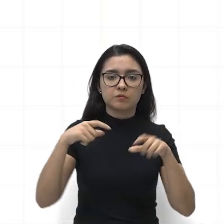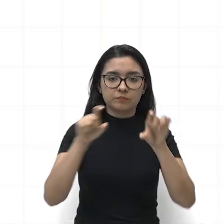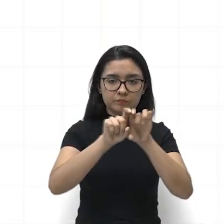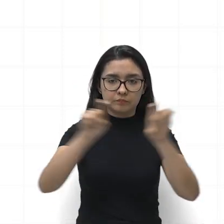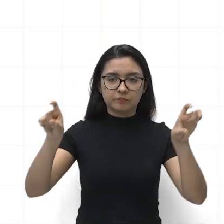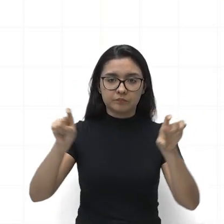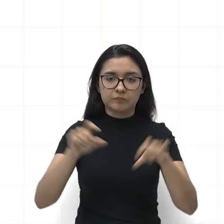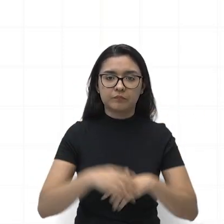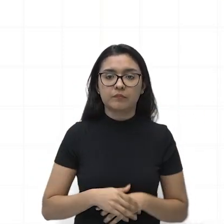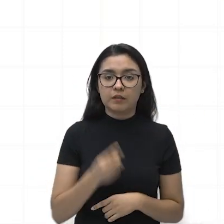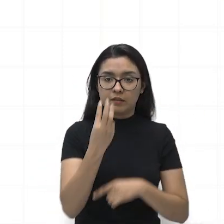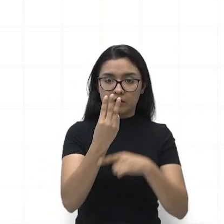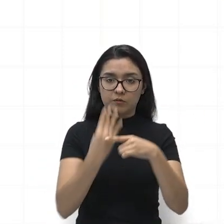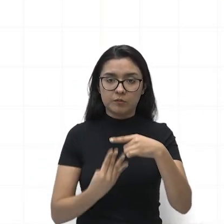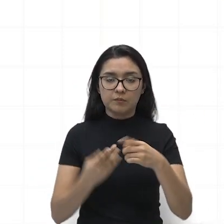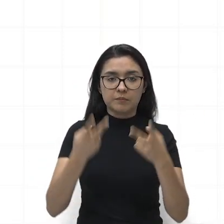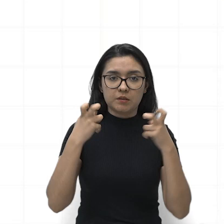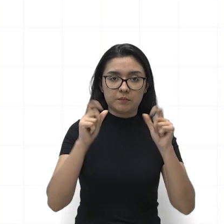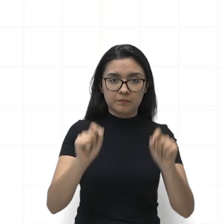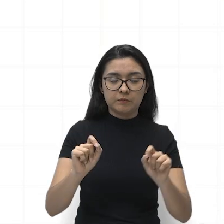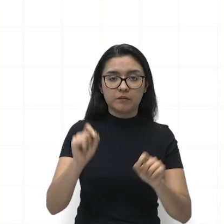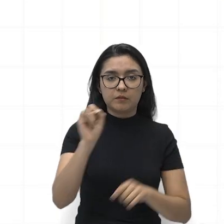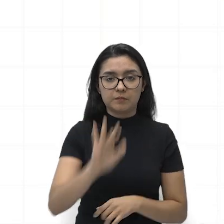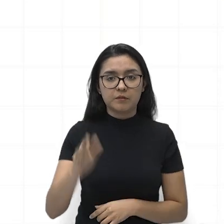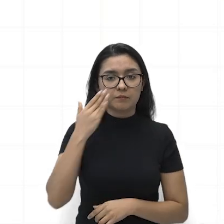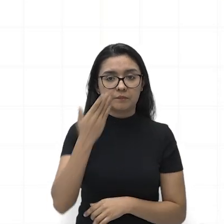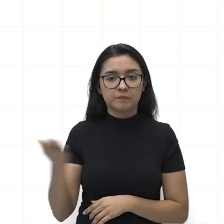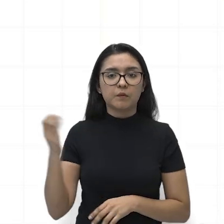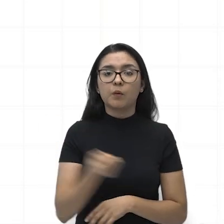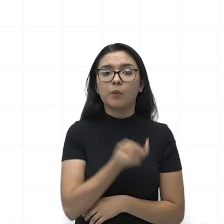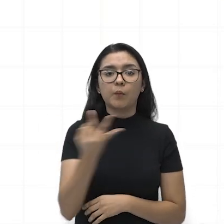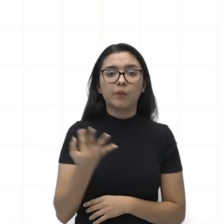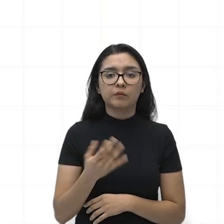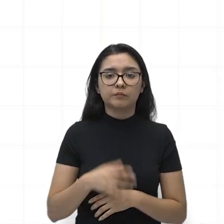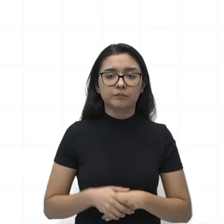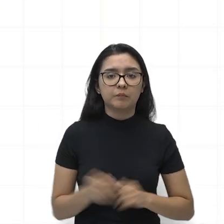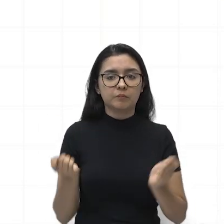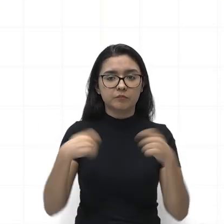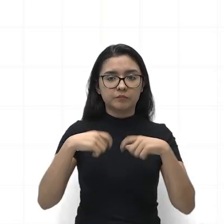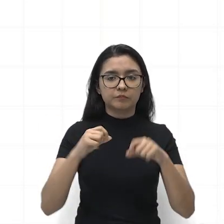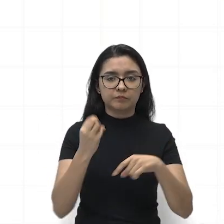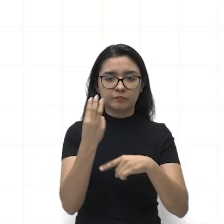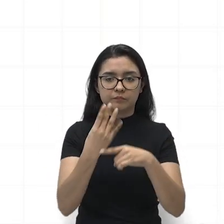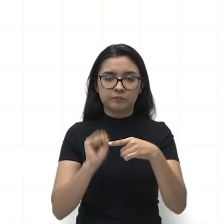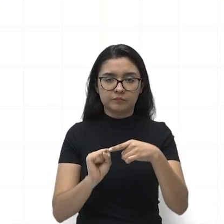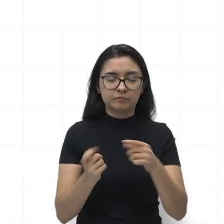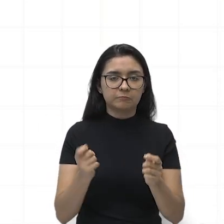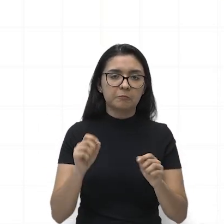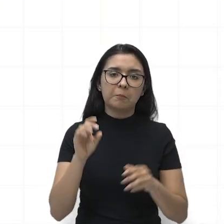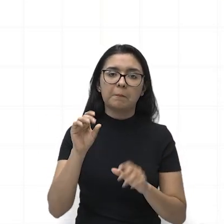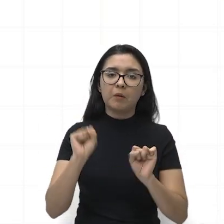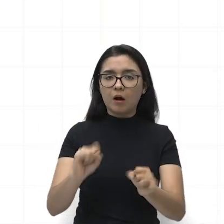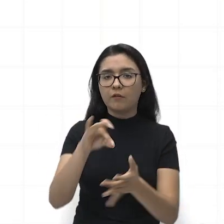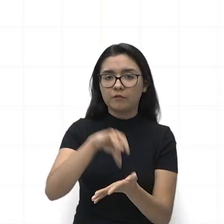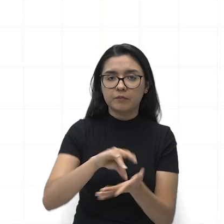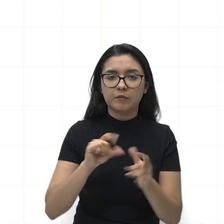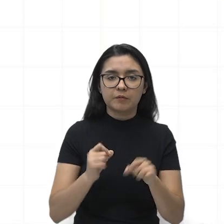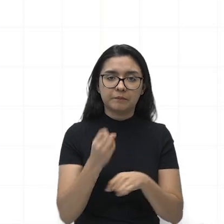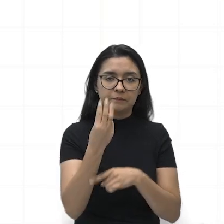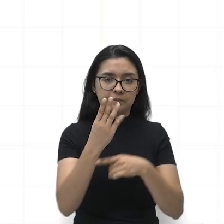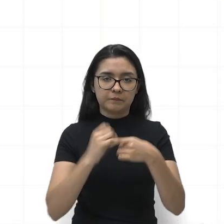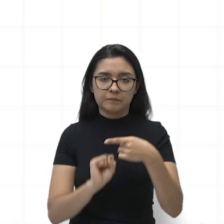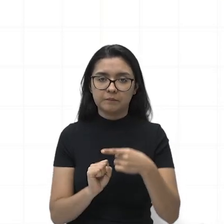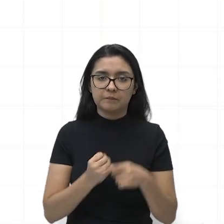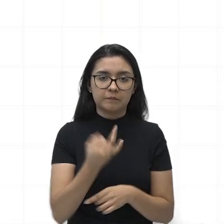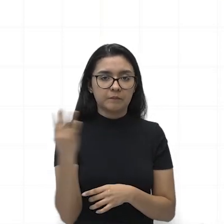em 3/4? Olha para cá, ó. Quantas vezes 3/8 cabe em 3/4? Então, nós podemos afirmar que 3/8